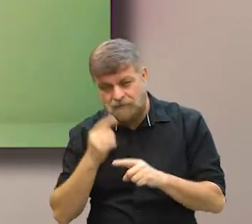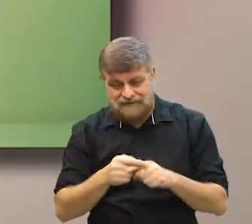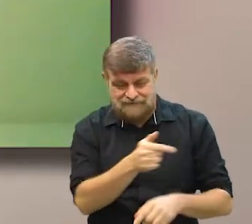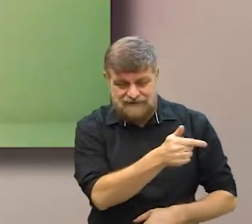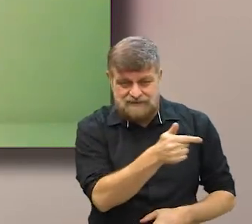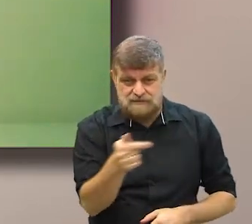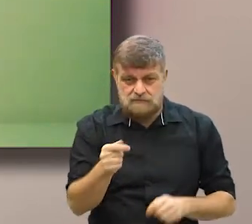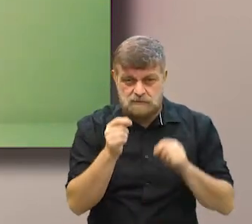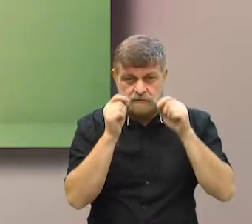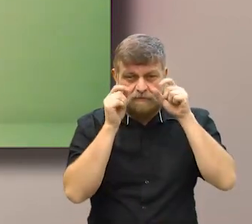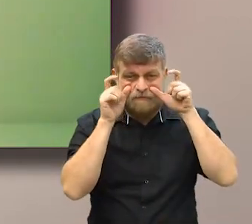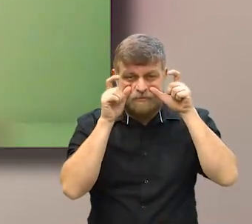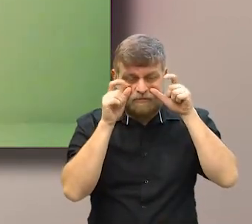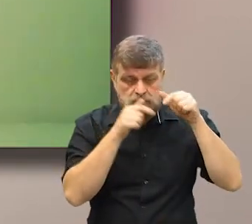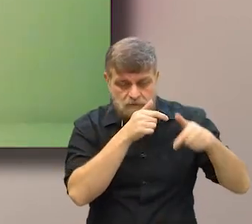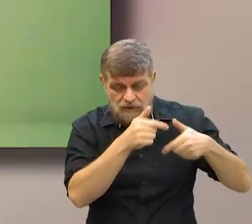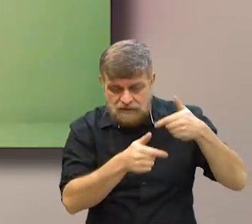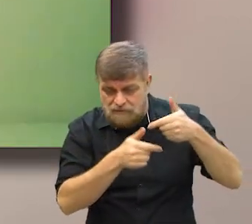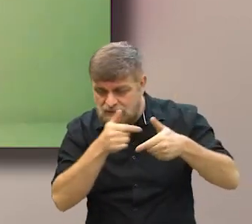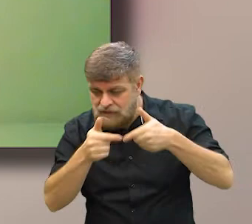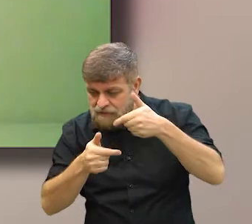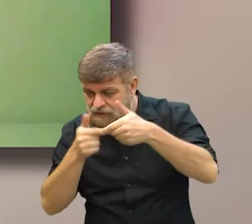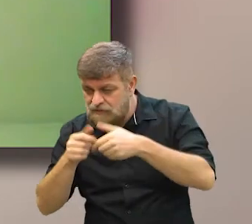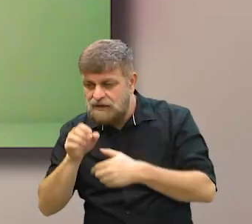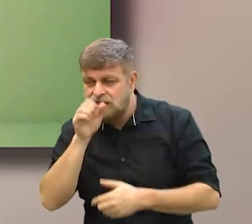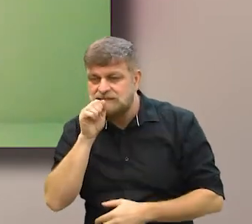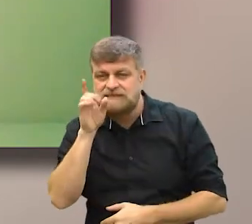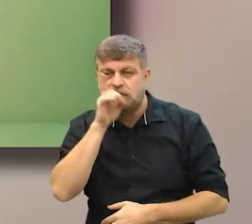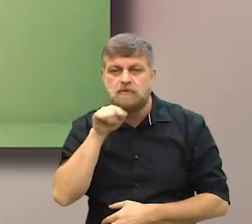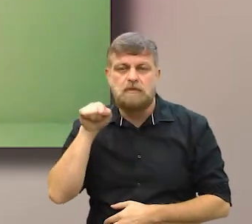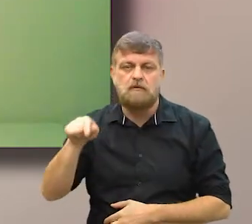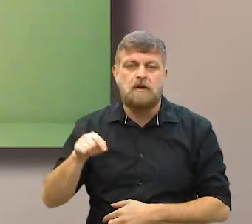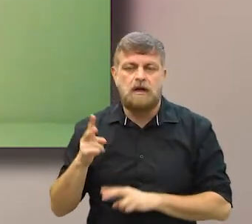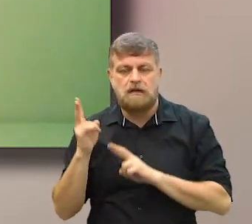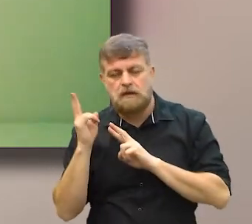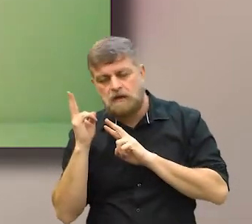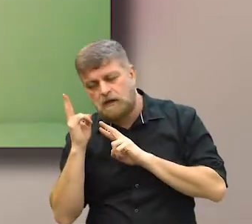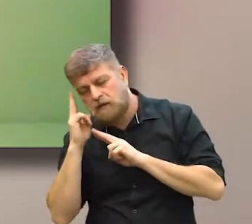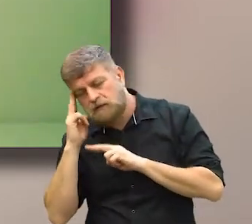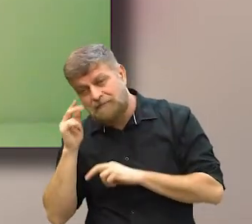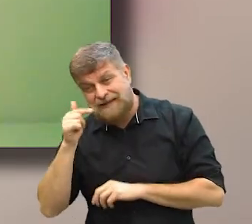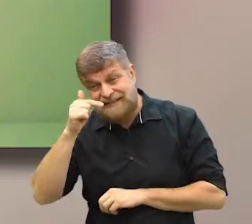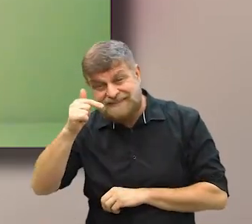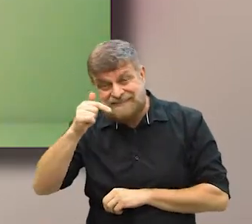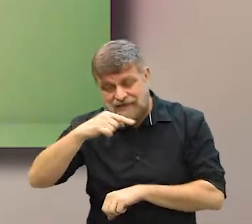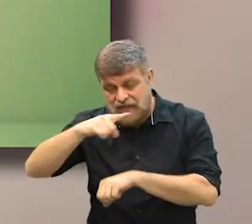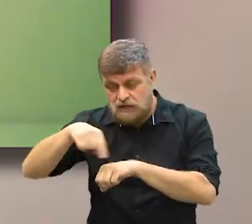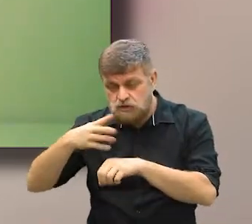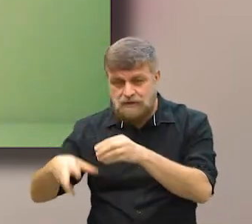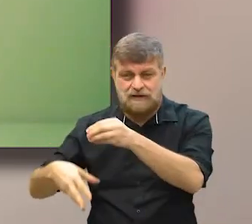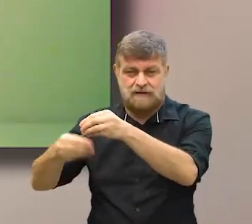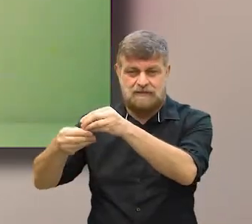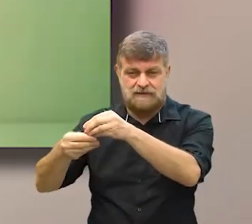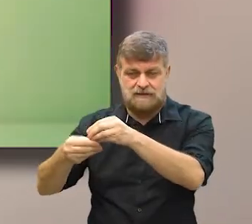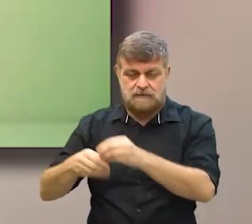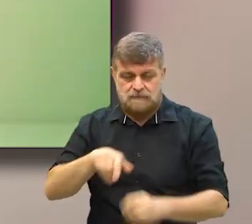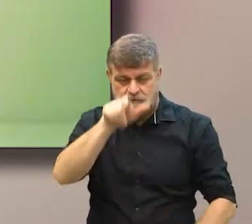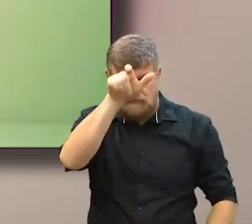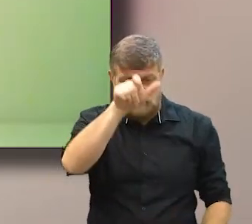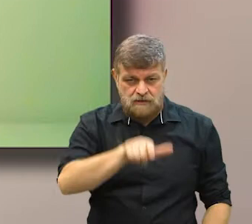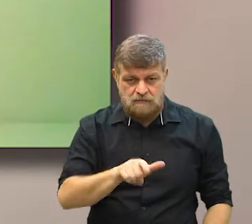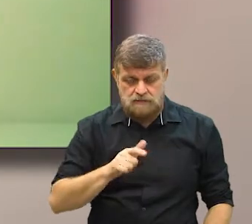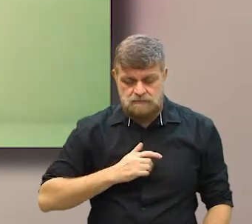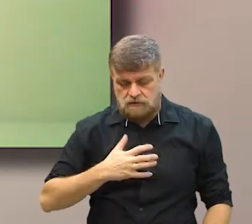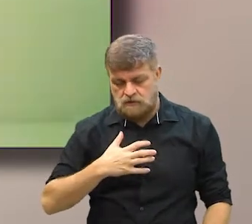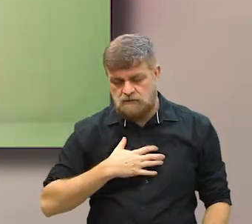Tão pouco ele dorme quando ele está trabalhando, né? Nos dias que ele está trabalhando. E essa perda de sono ela é muito